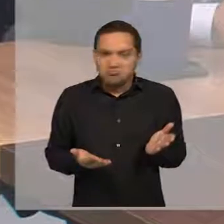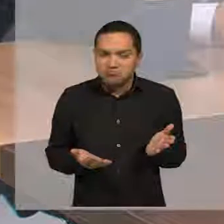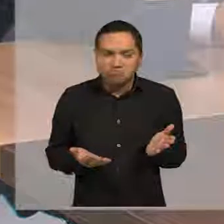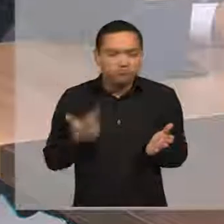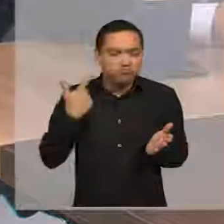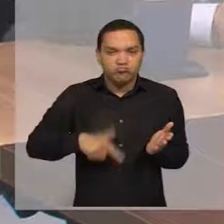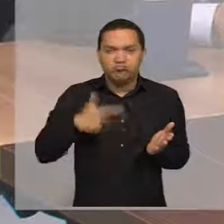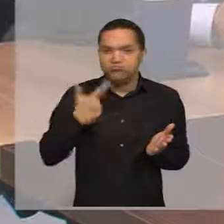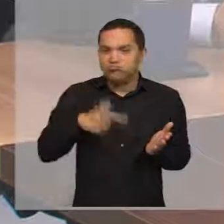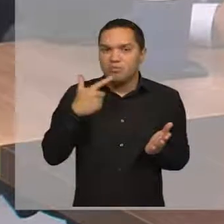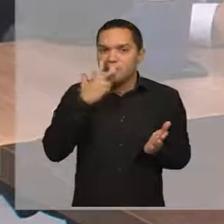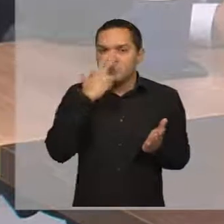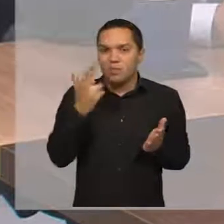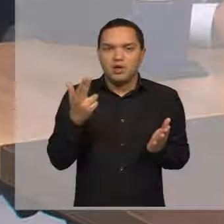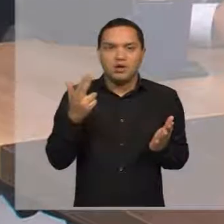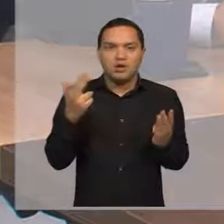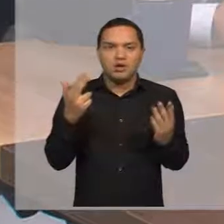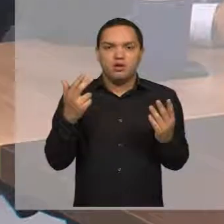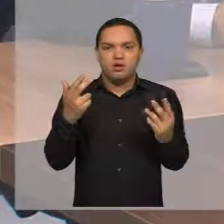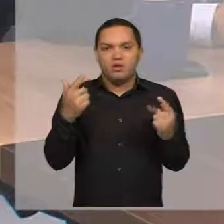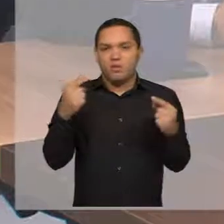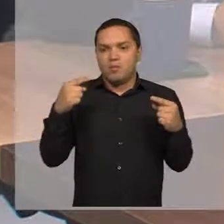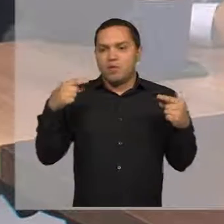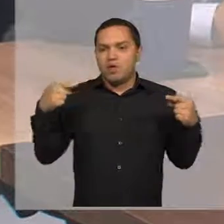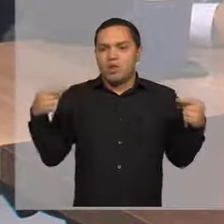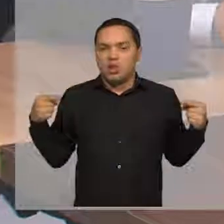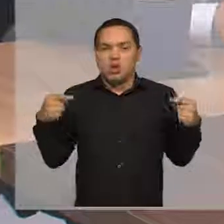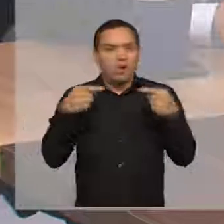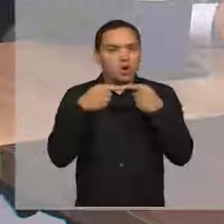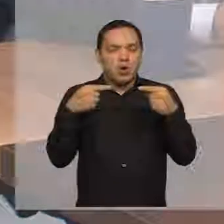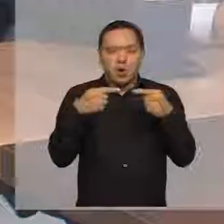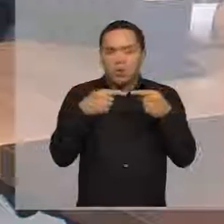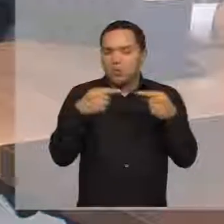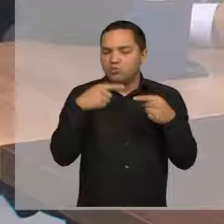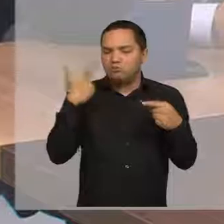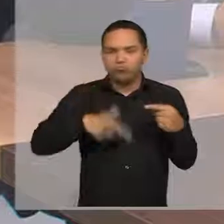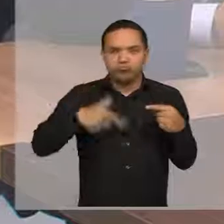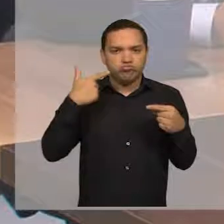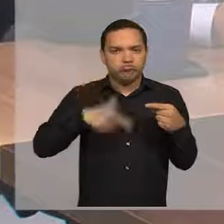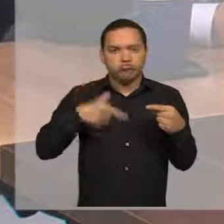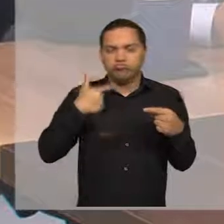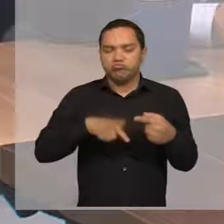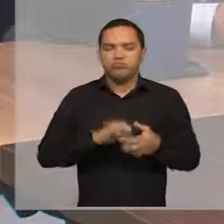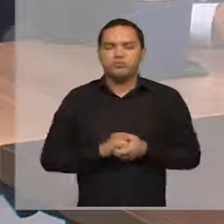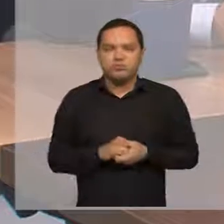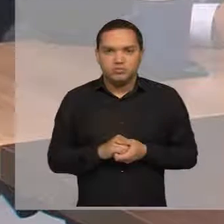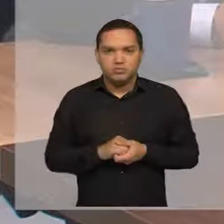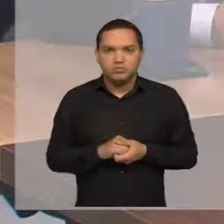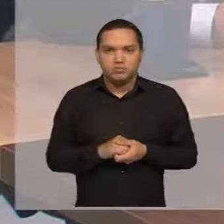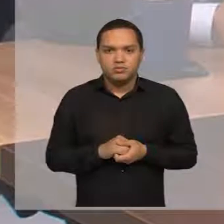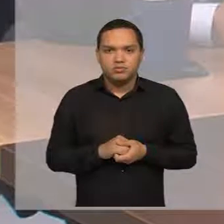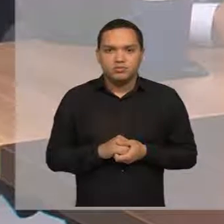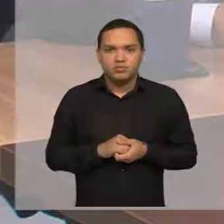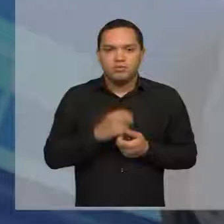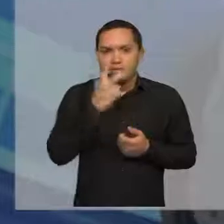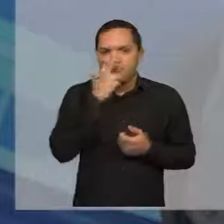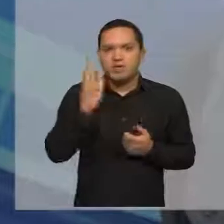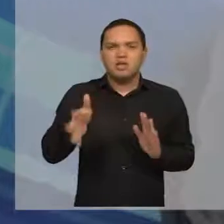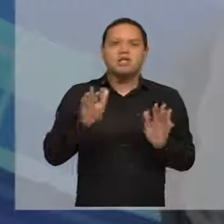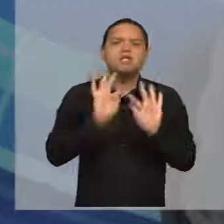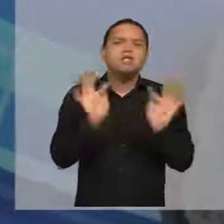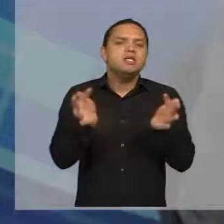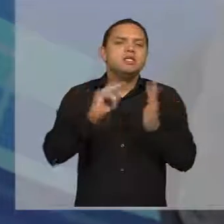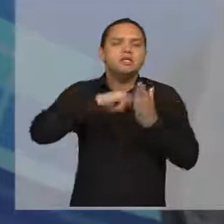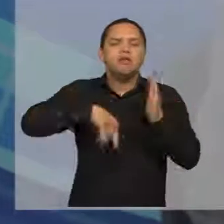percebe coerência na integração das ações. Então são ações isoladas. Quer dizer, além da superficialidade que já foi colocada,